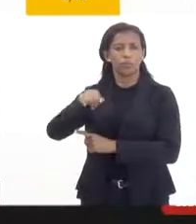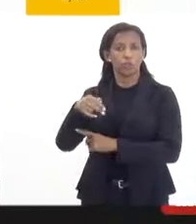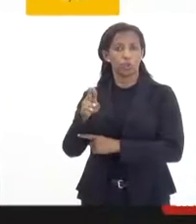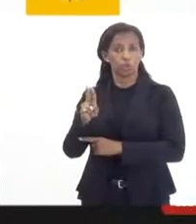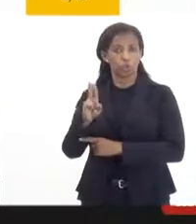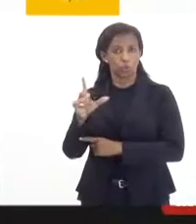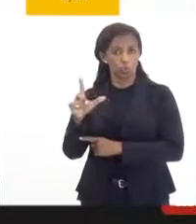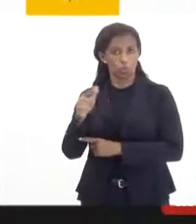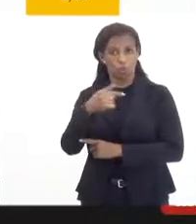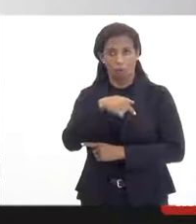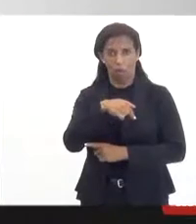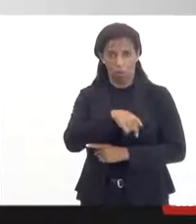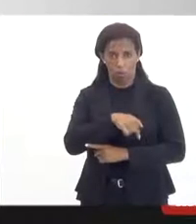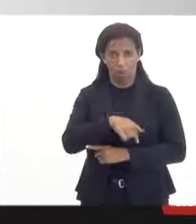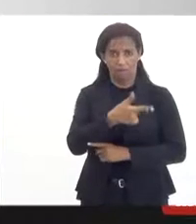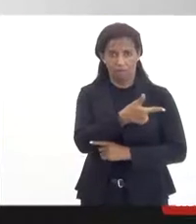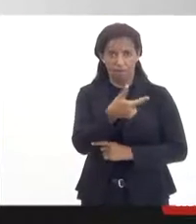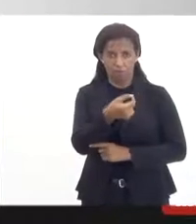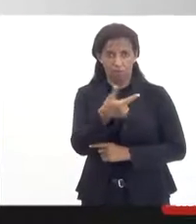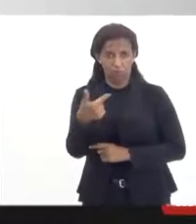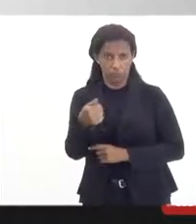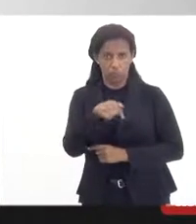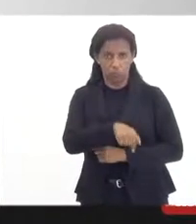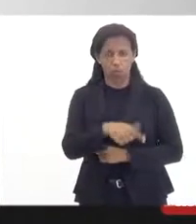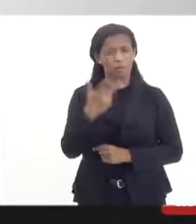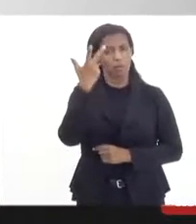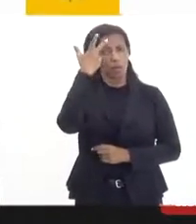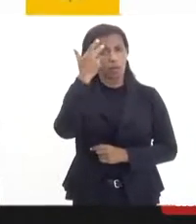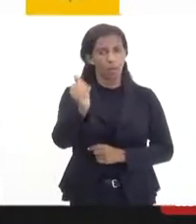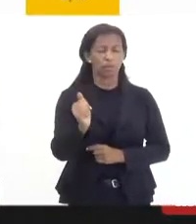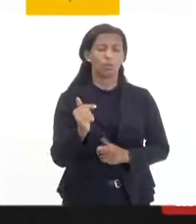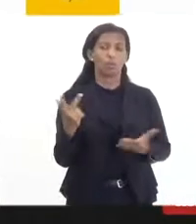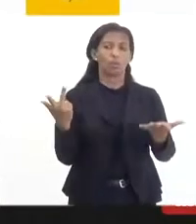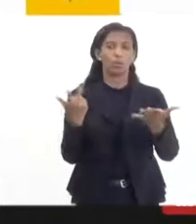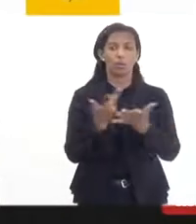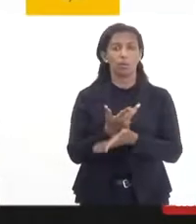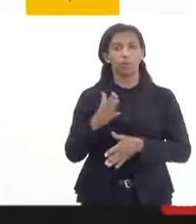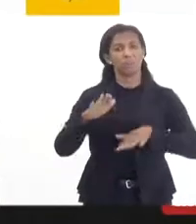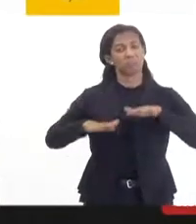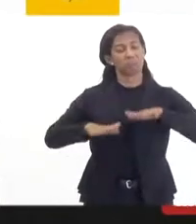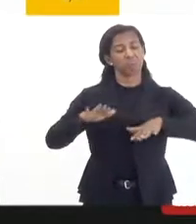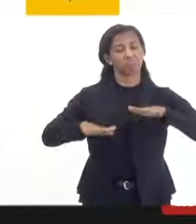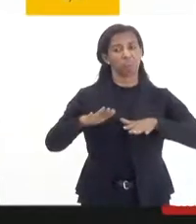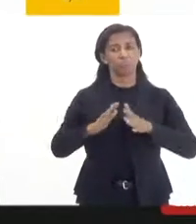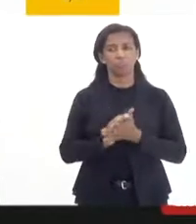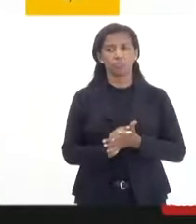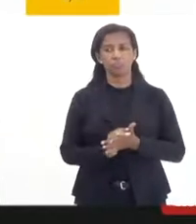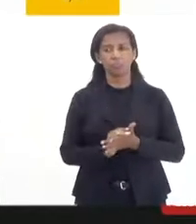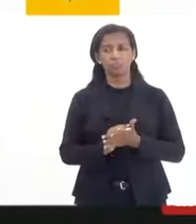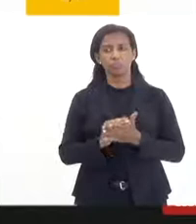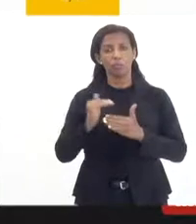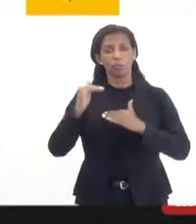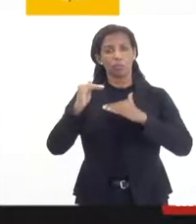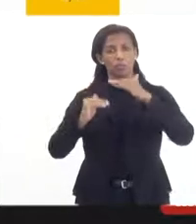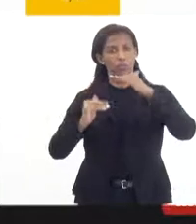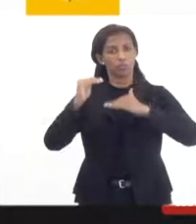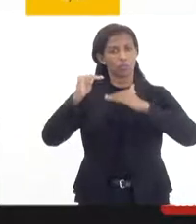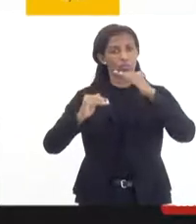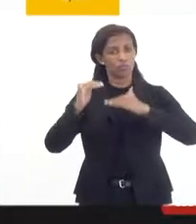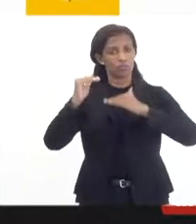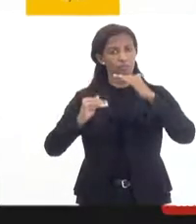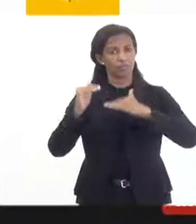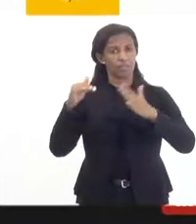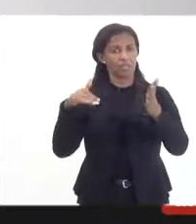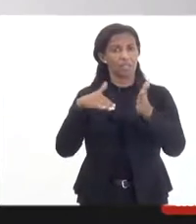ano. Então, é natural que a gente terá aqui, evidentemente, um incremento nesses valores até o fim